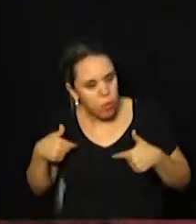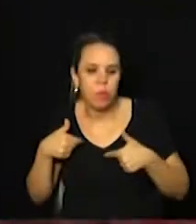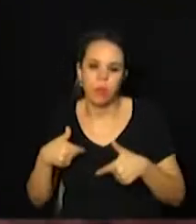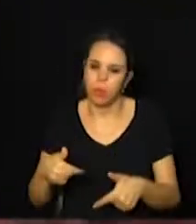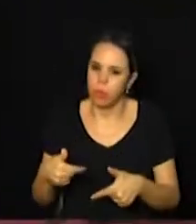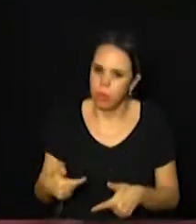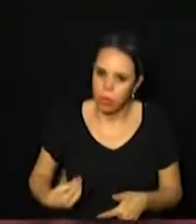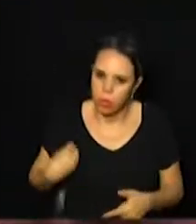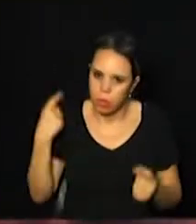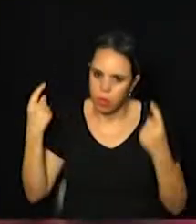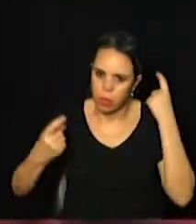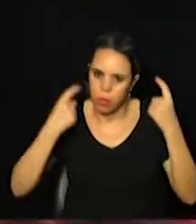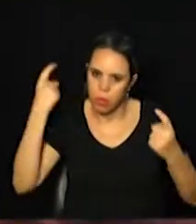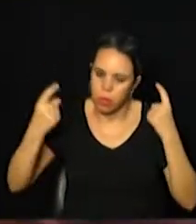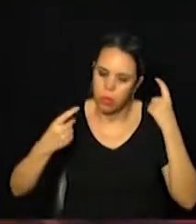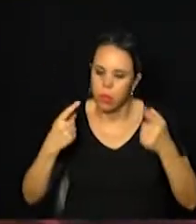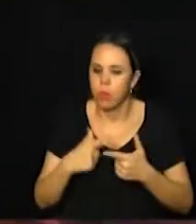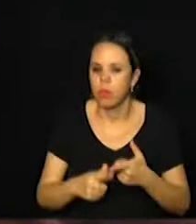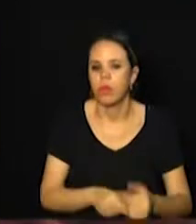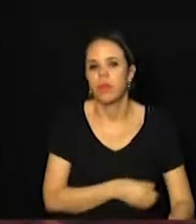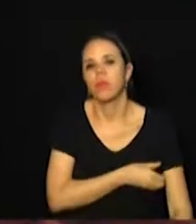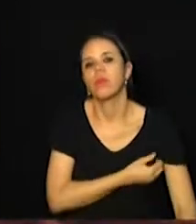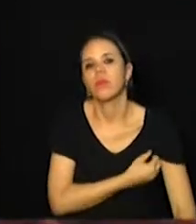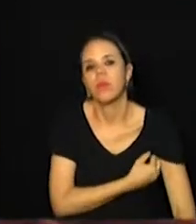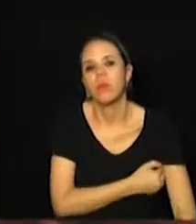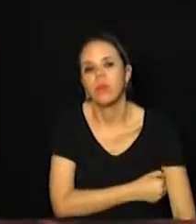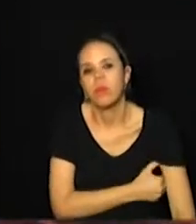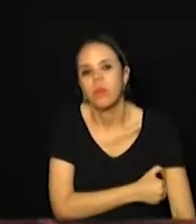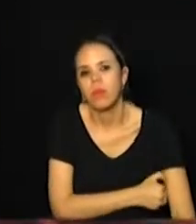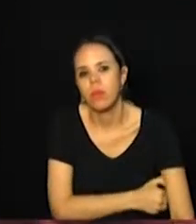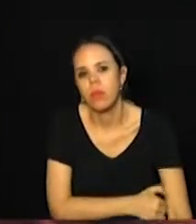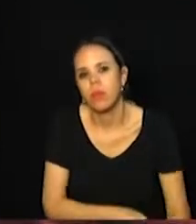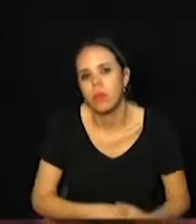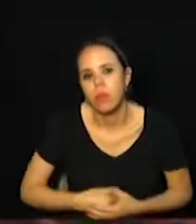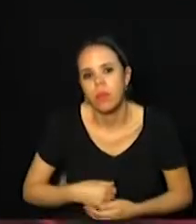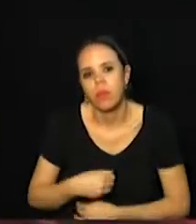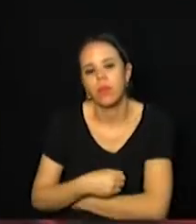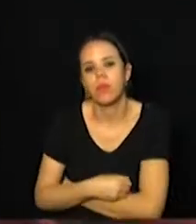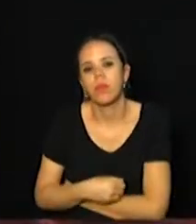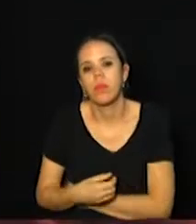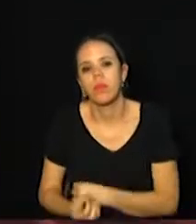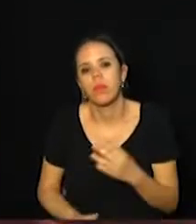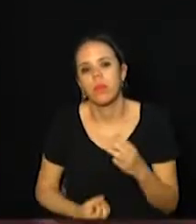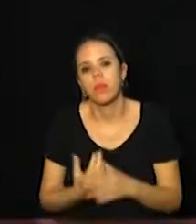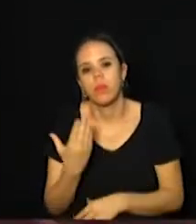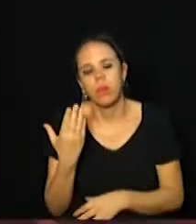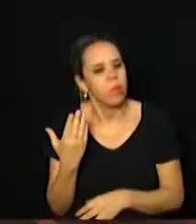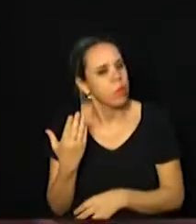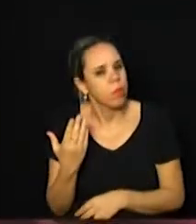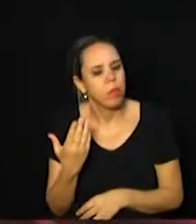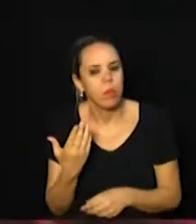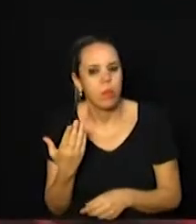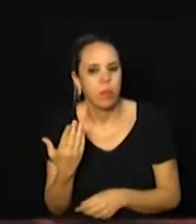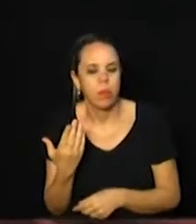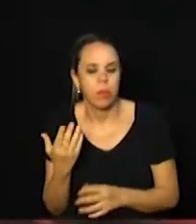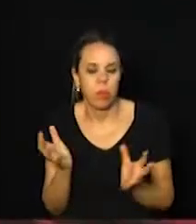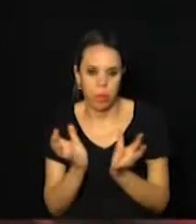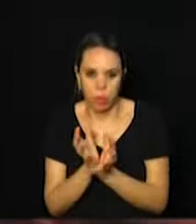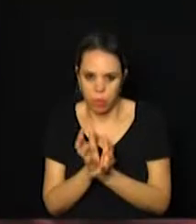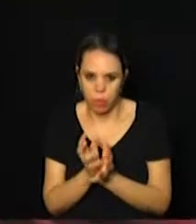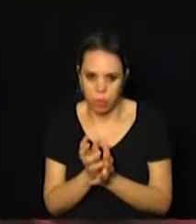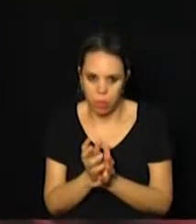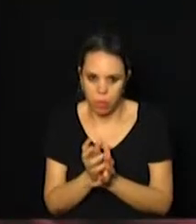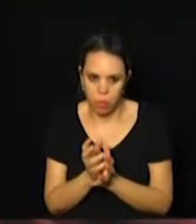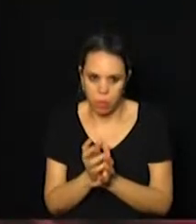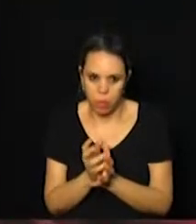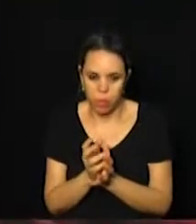também que está preocupado com essa questão e foi criada essa presa essa frente parlamentar